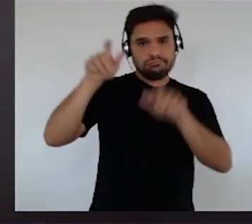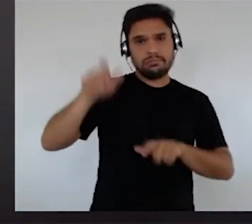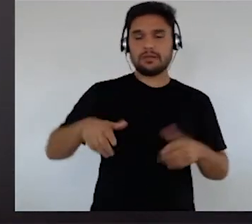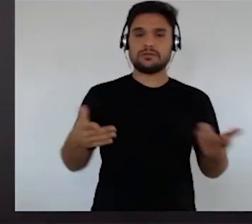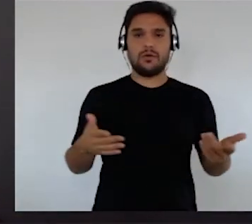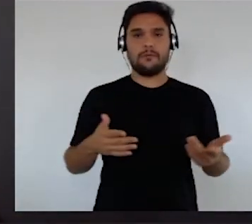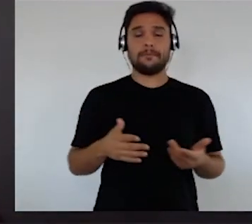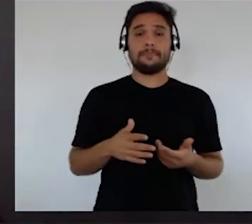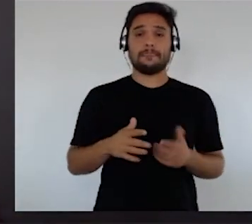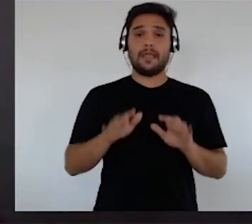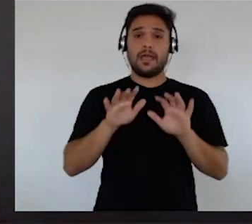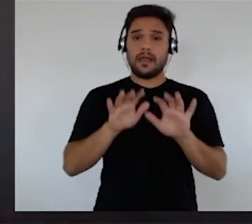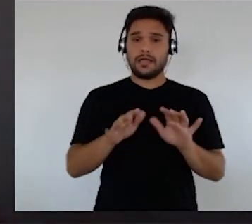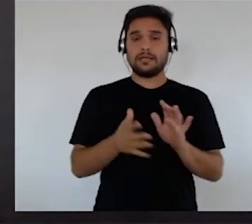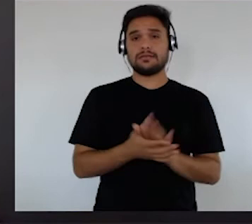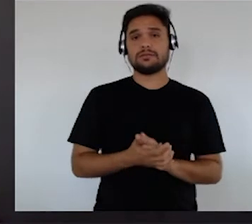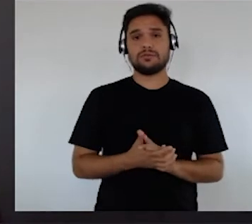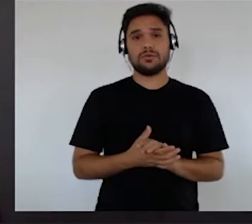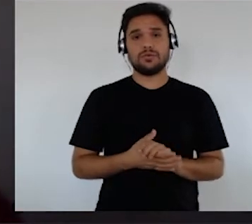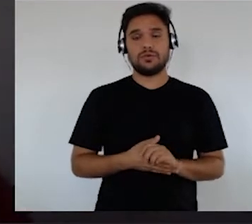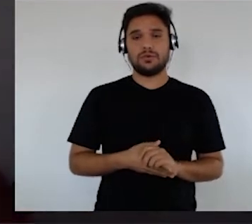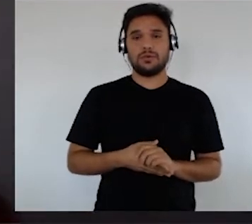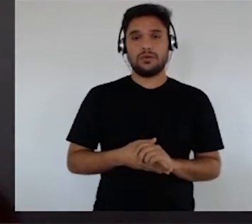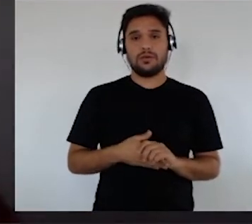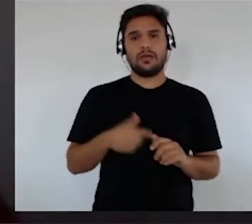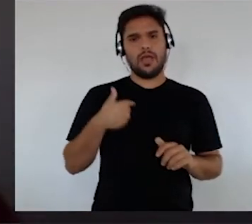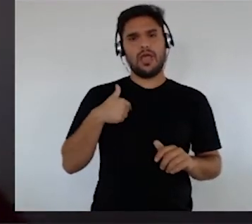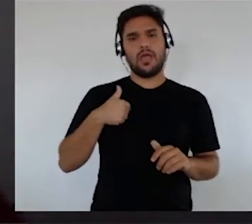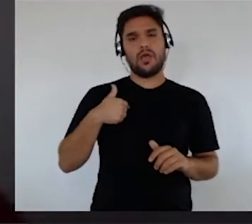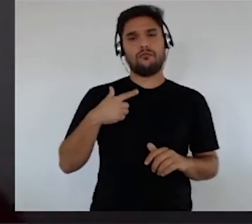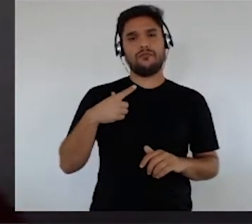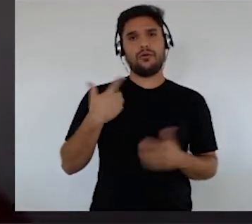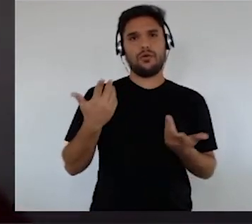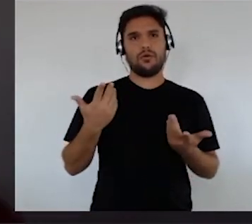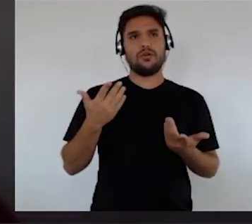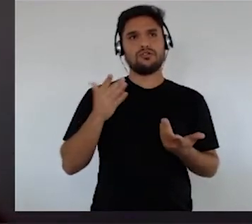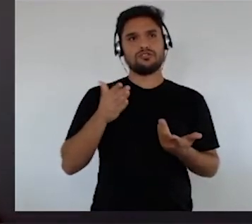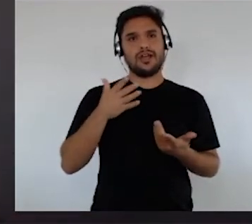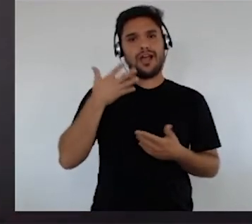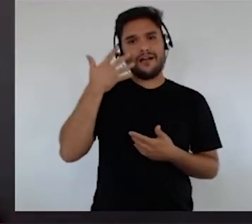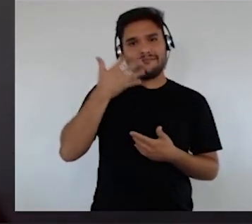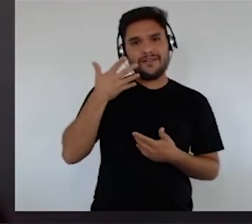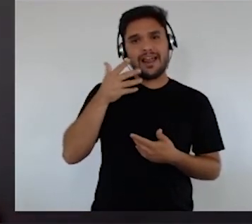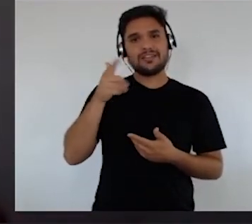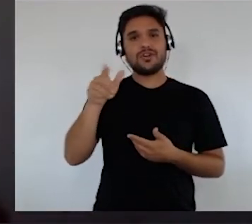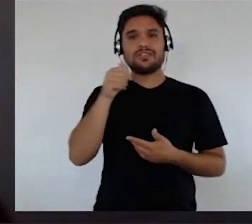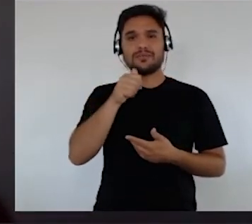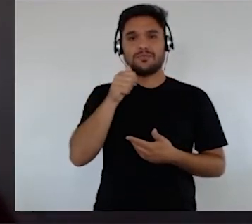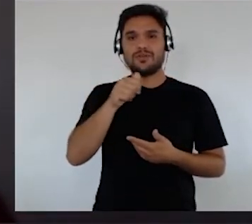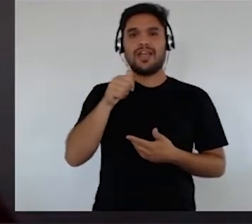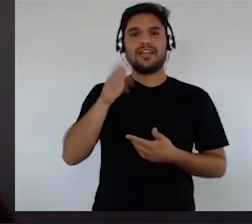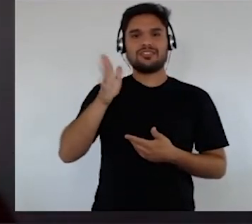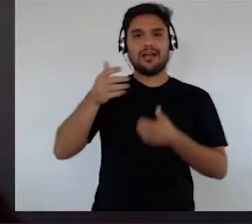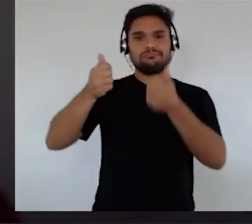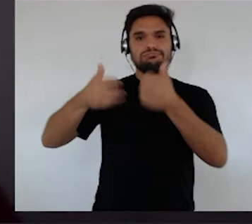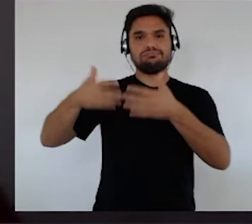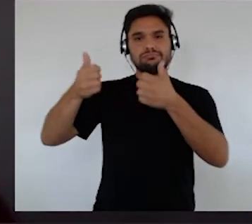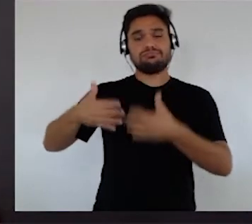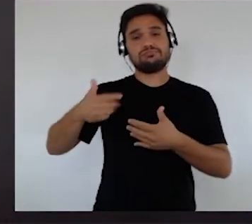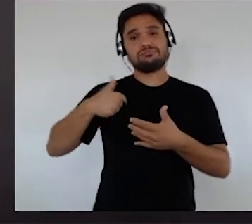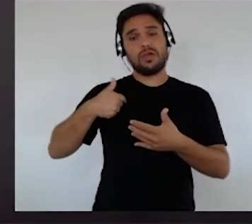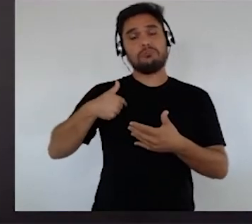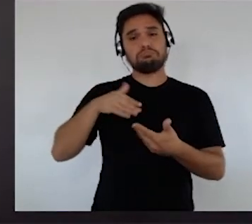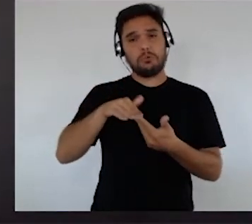aí era isso. Eu fui contemplada bastante pela fala das outras colegas e queria fazer um